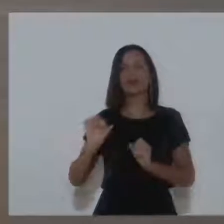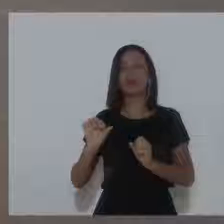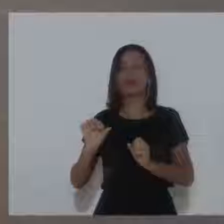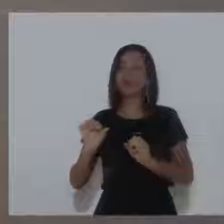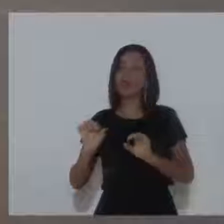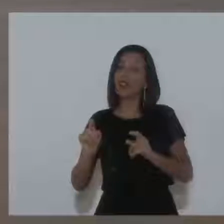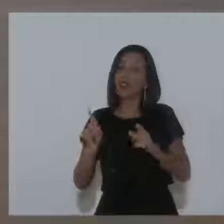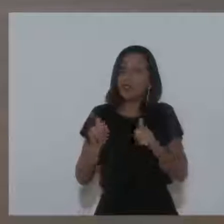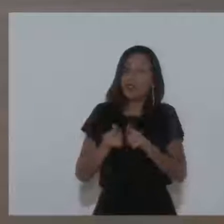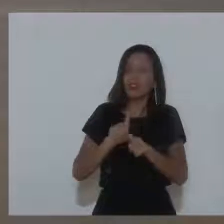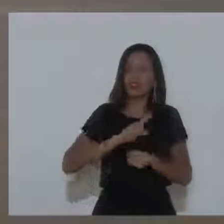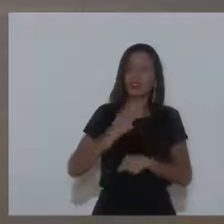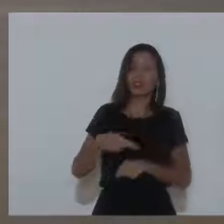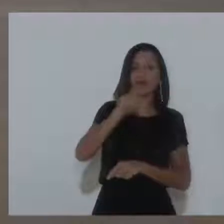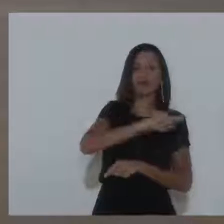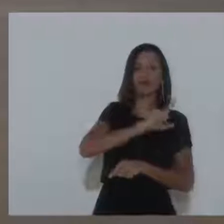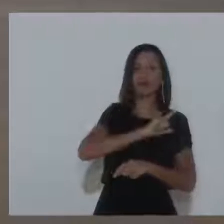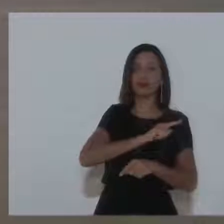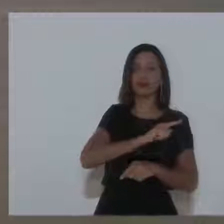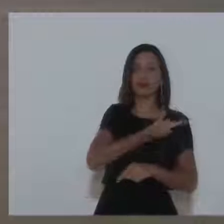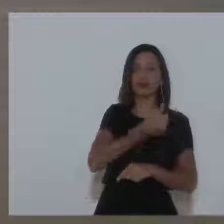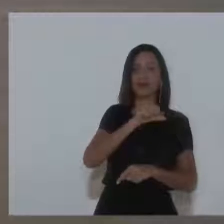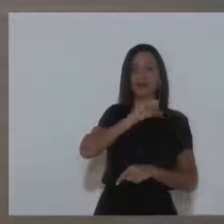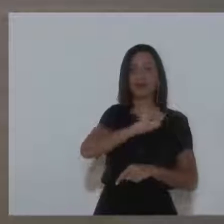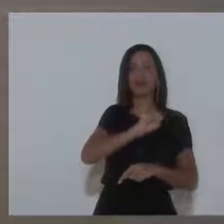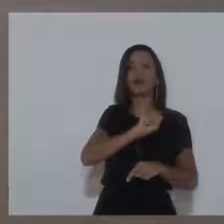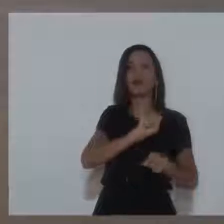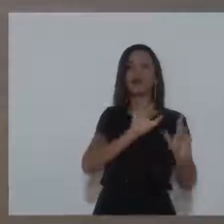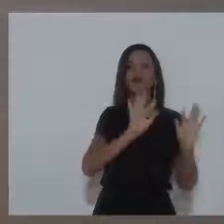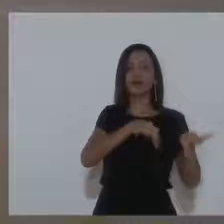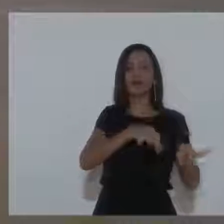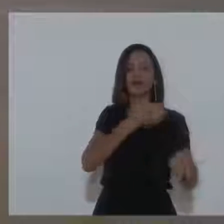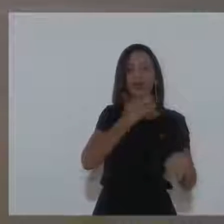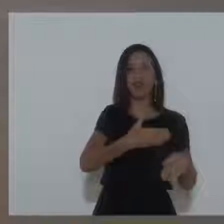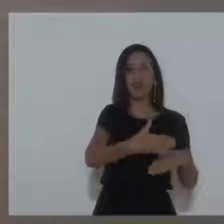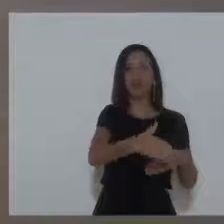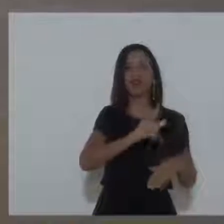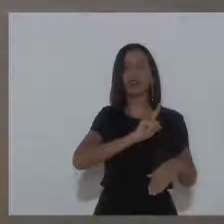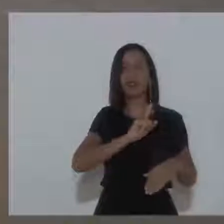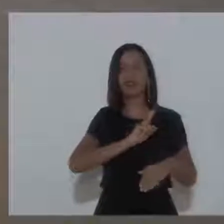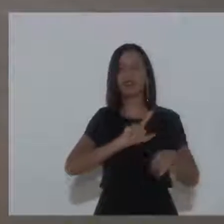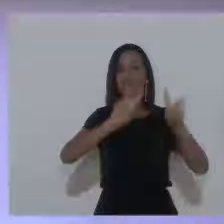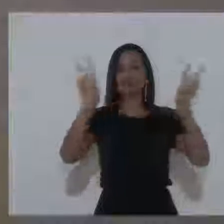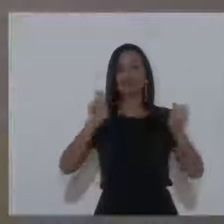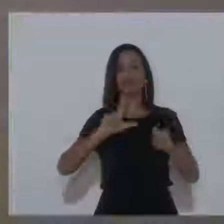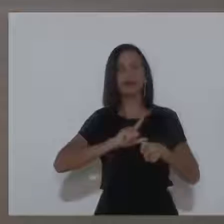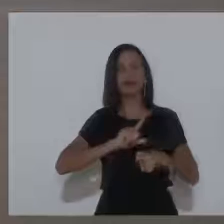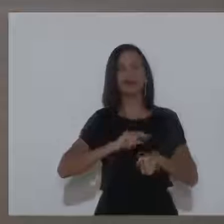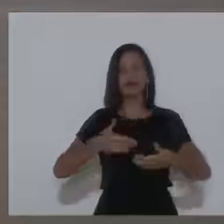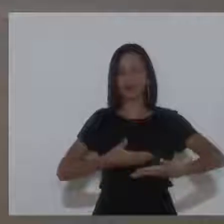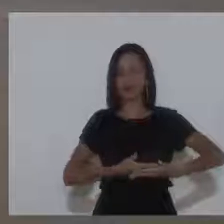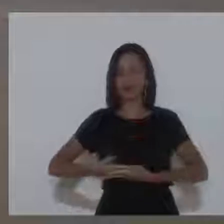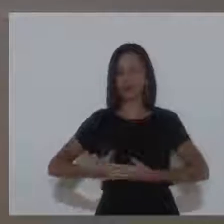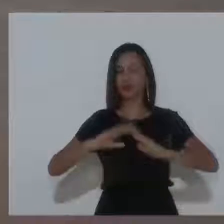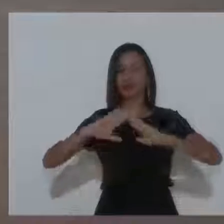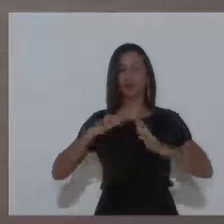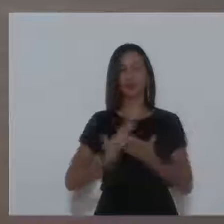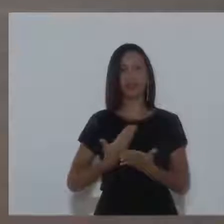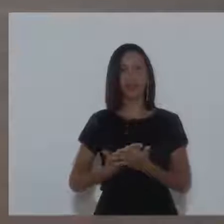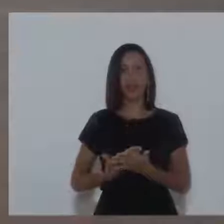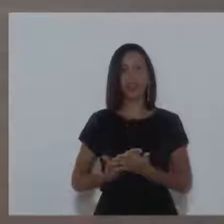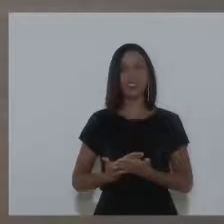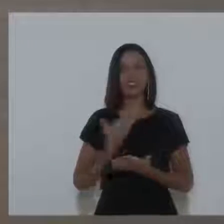alguns vereadores. Um deles é a creche, que já foi, também eu vi aqui que foi,